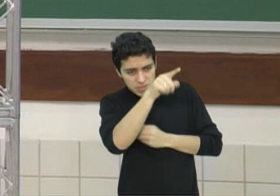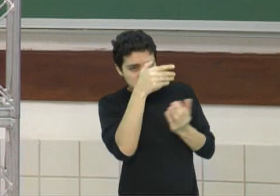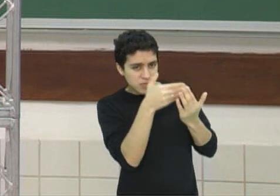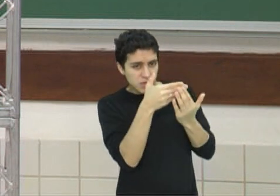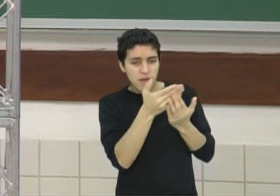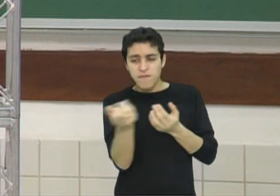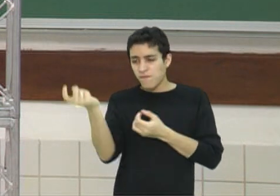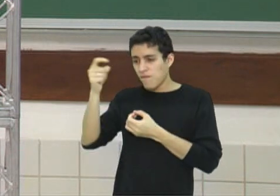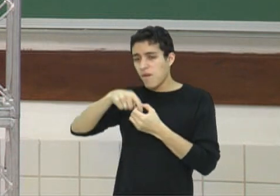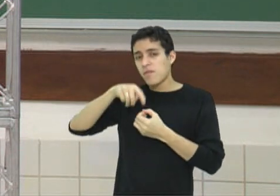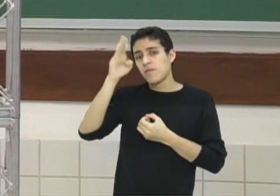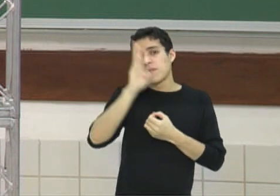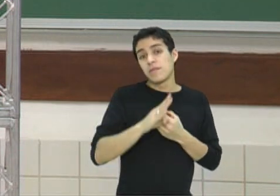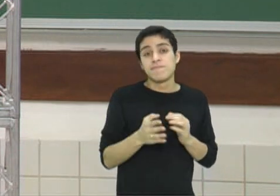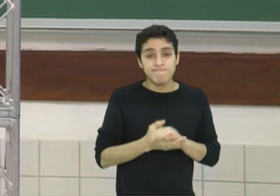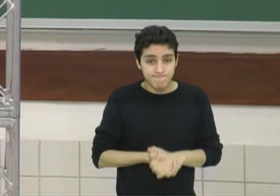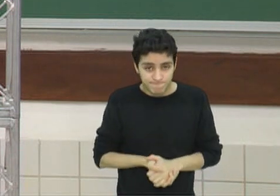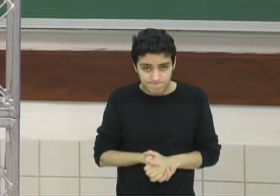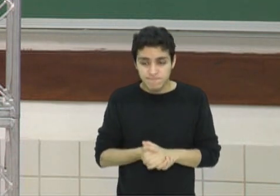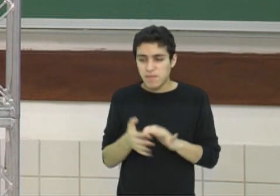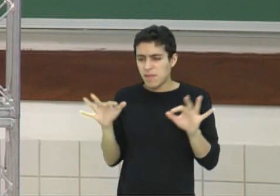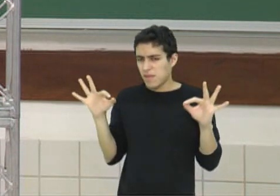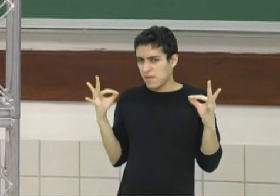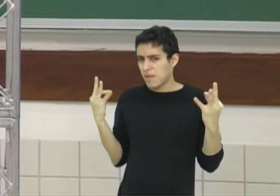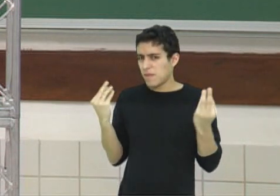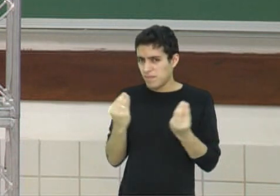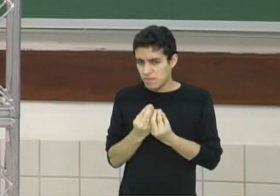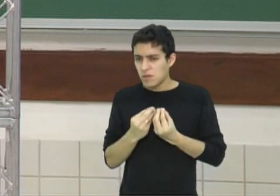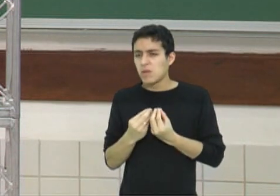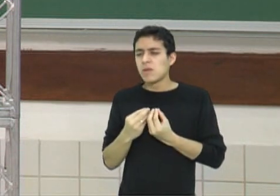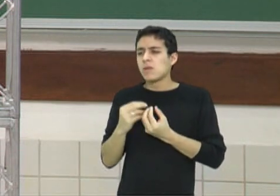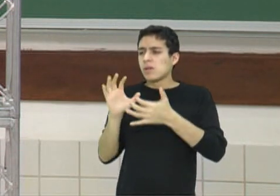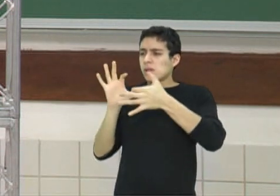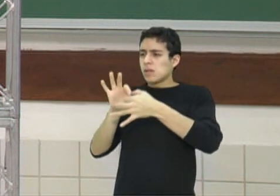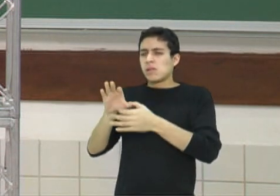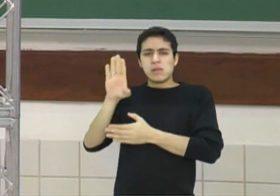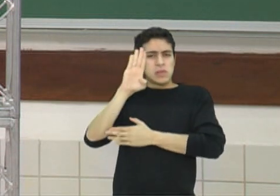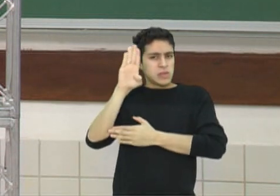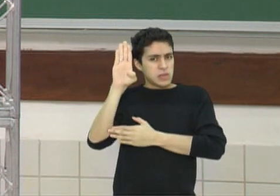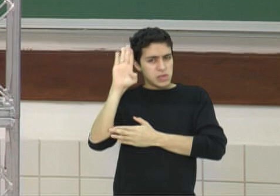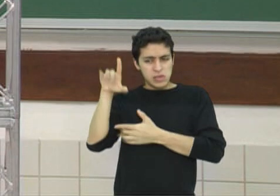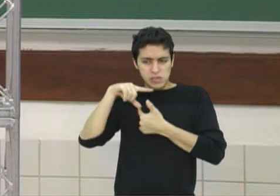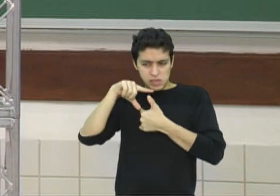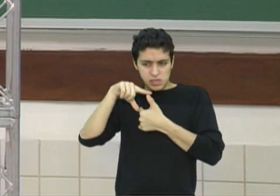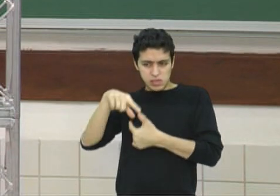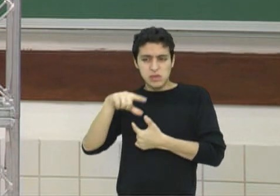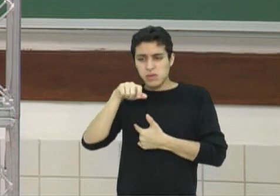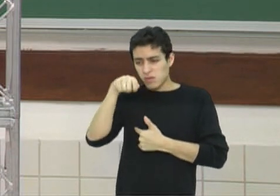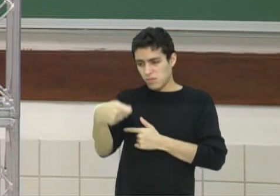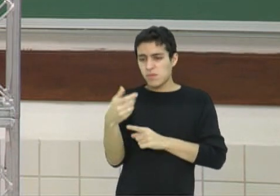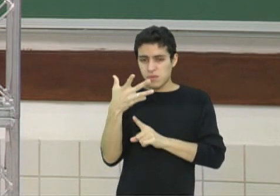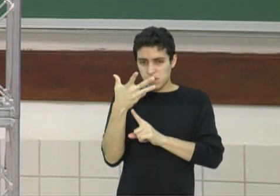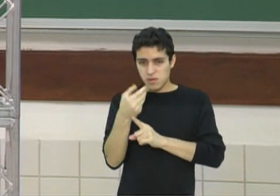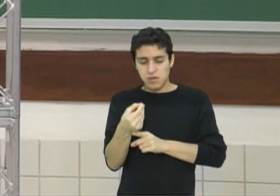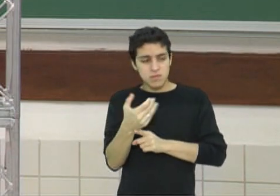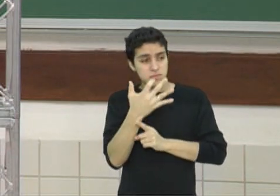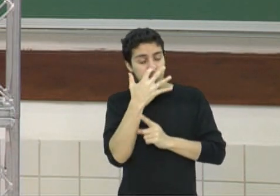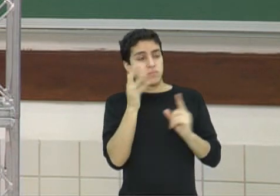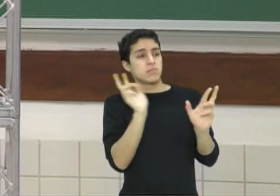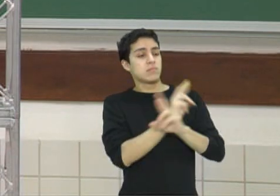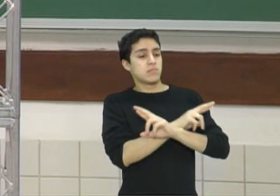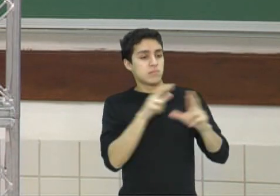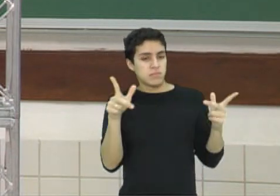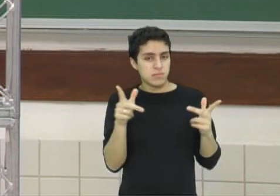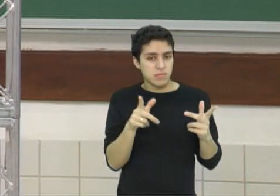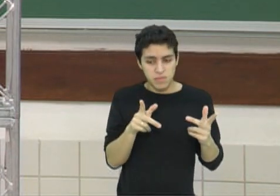Brasil. A sua família é de cunho muito acadêmico, muito tradicional na questão das artes, ficou até meio impressionado.